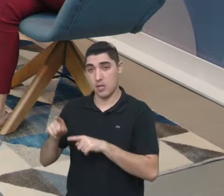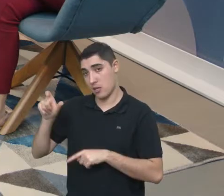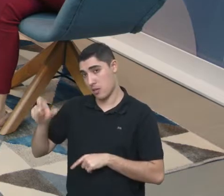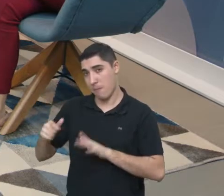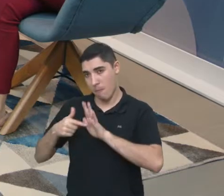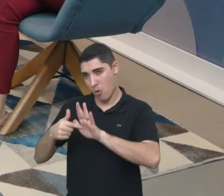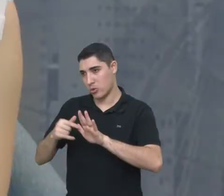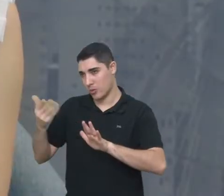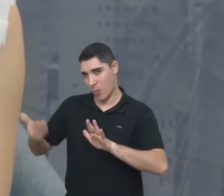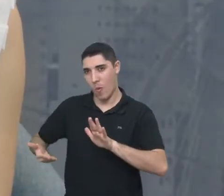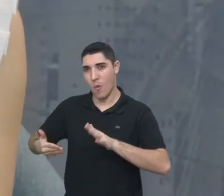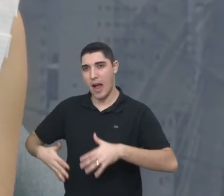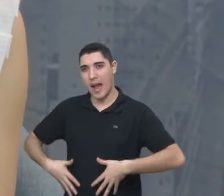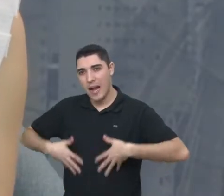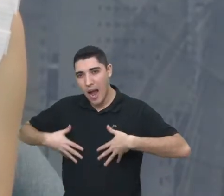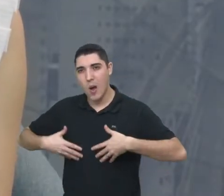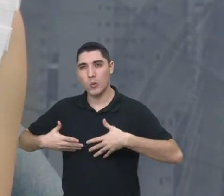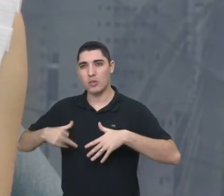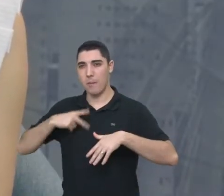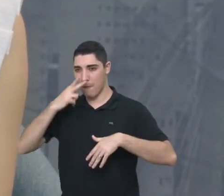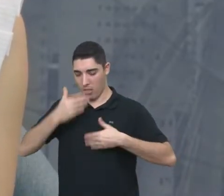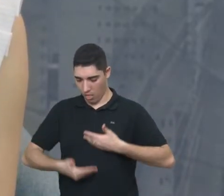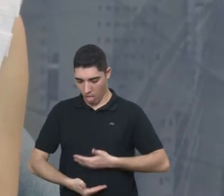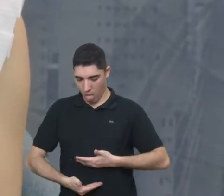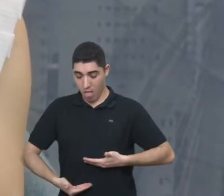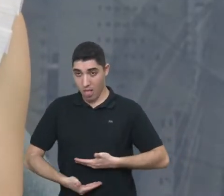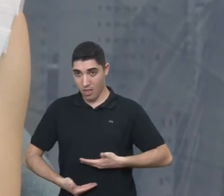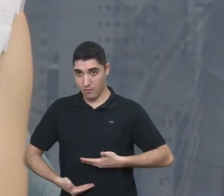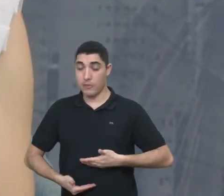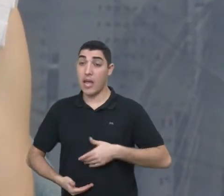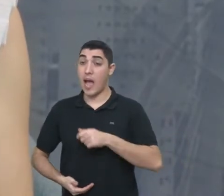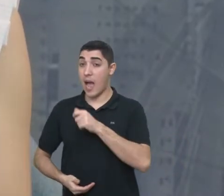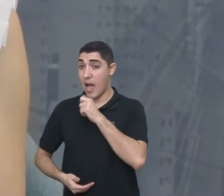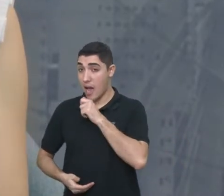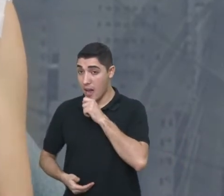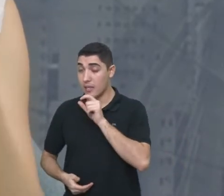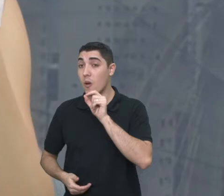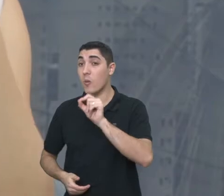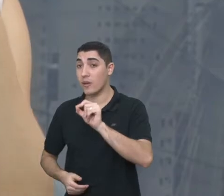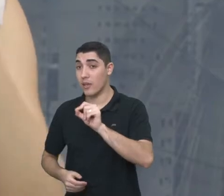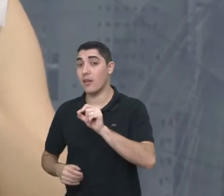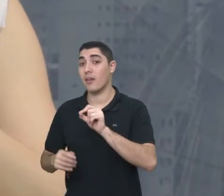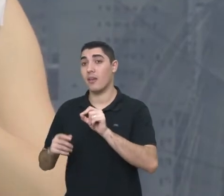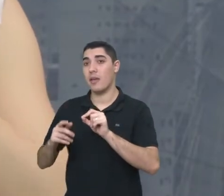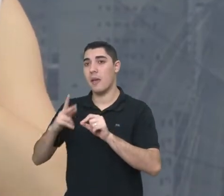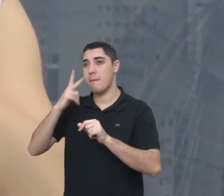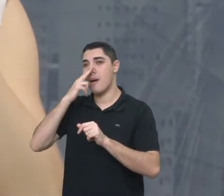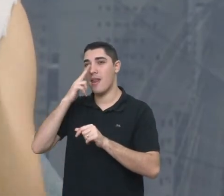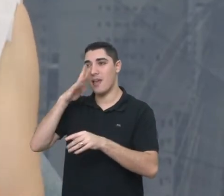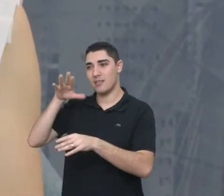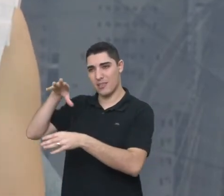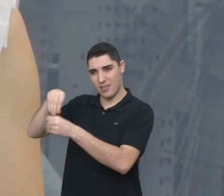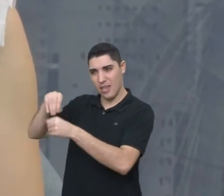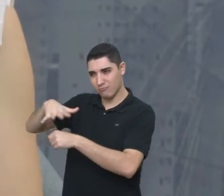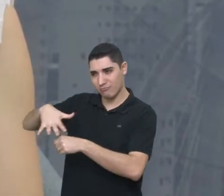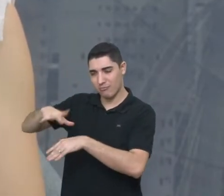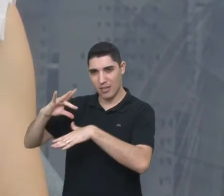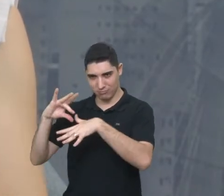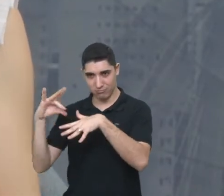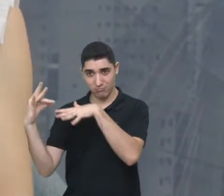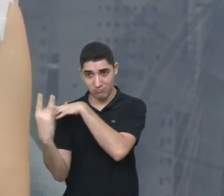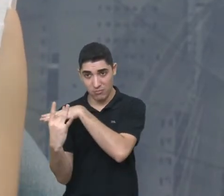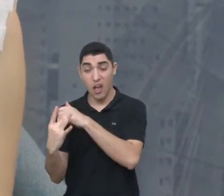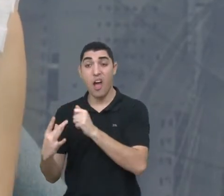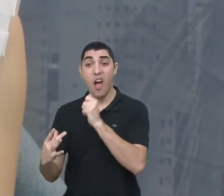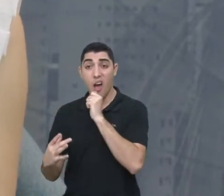mostra aí da questão das calças de cintura baixa, né, que tem voltando, eu acho que isso também reforça muito o quanto dentro das redes sociais